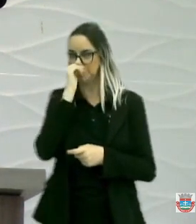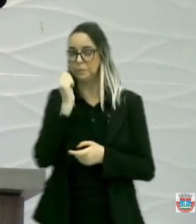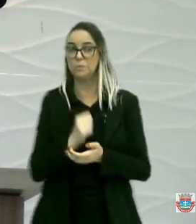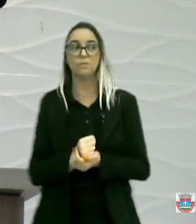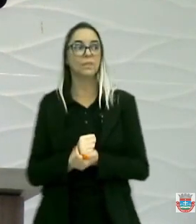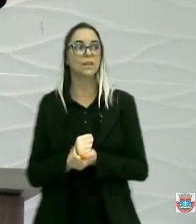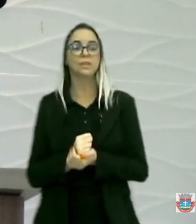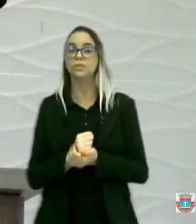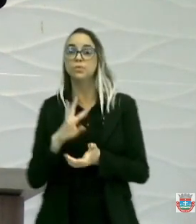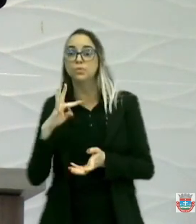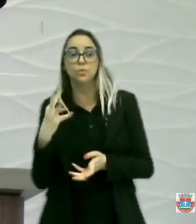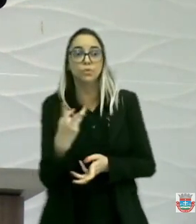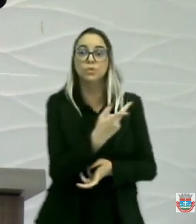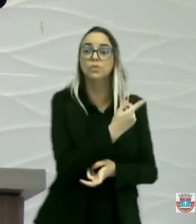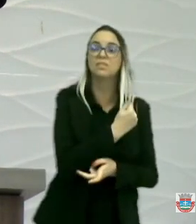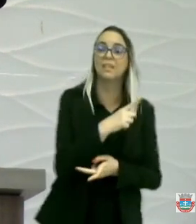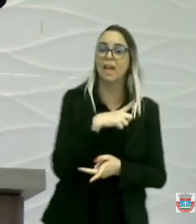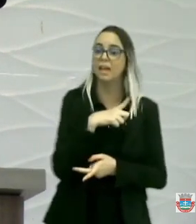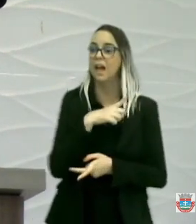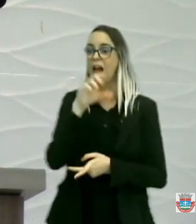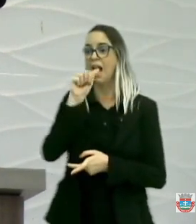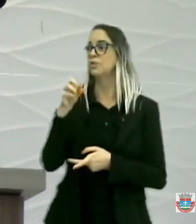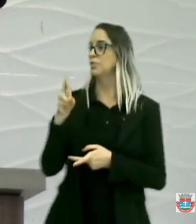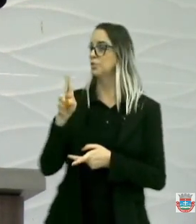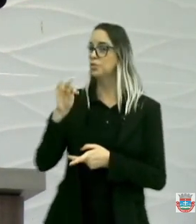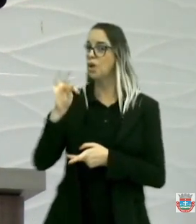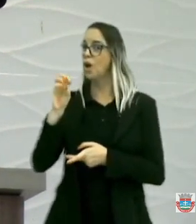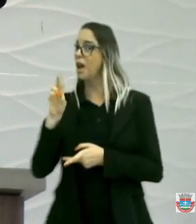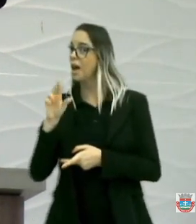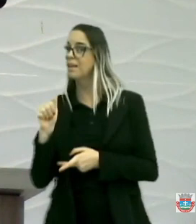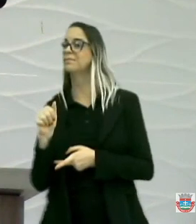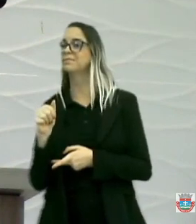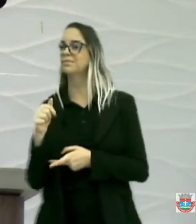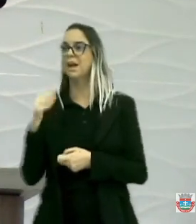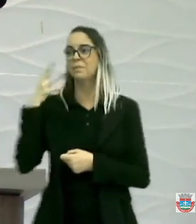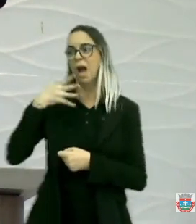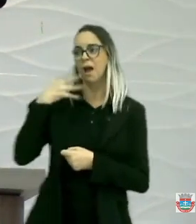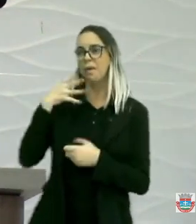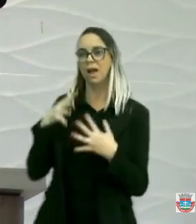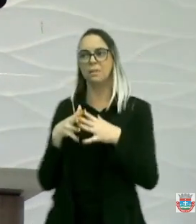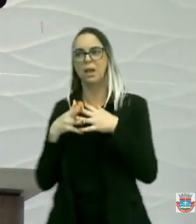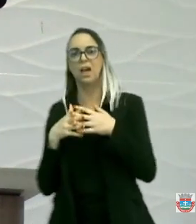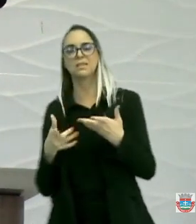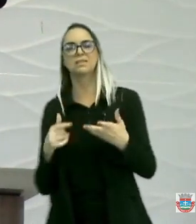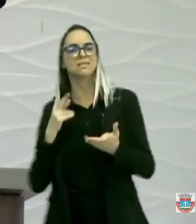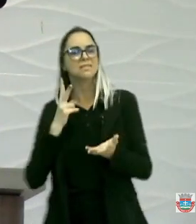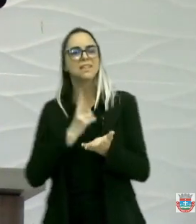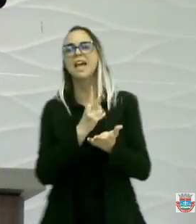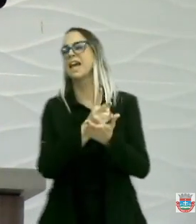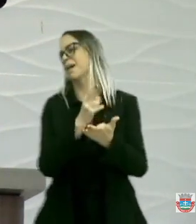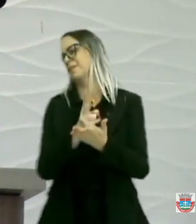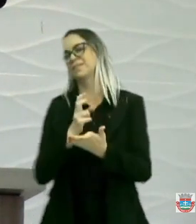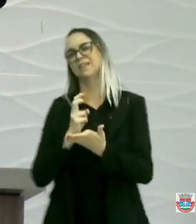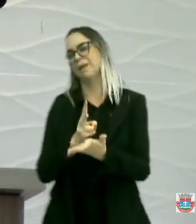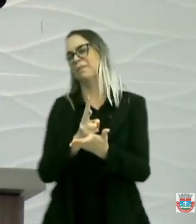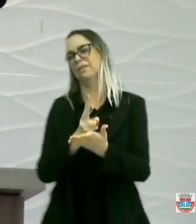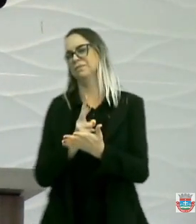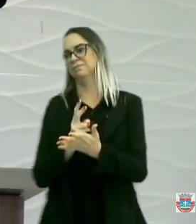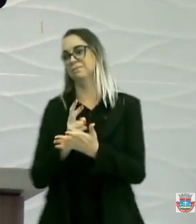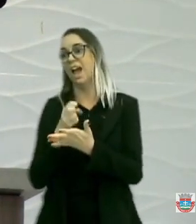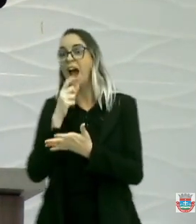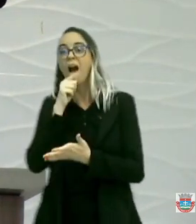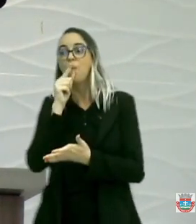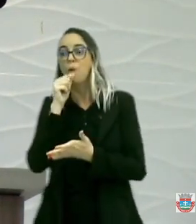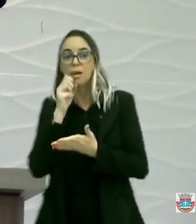tivesse a doutora. O vereador mesmo que está aí atrapalhando meu discurso. Sempre colocou água para a população. Sempre colocou água